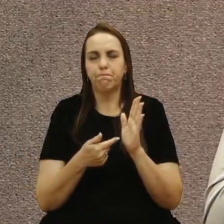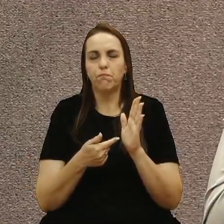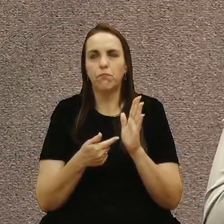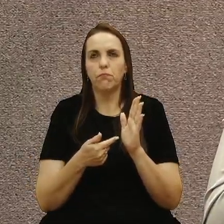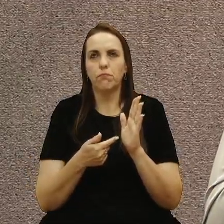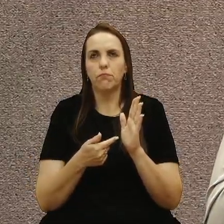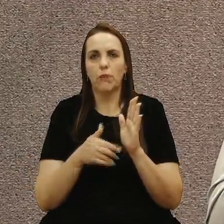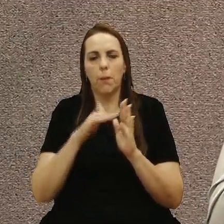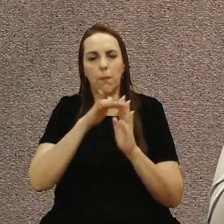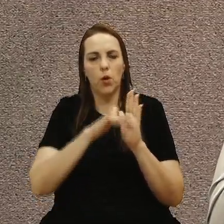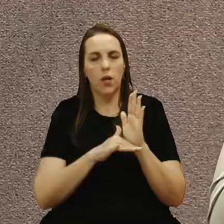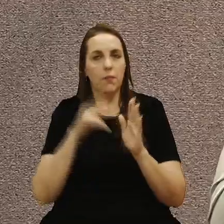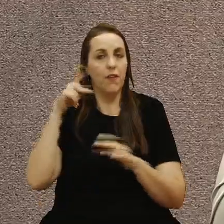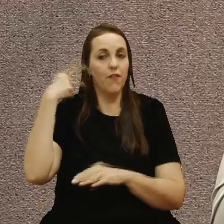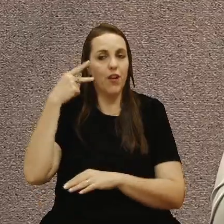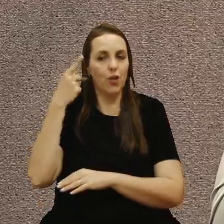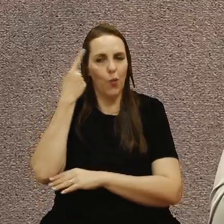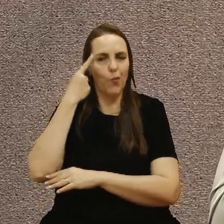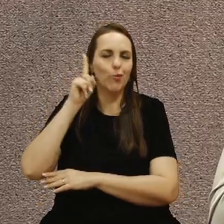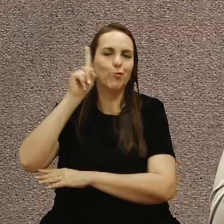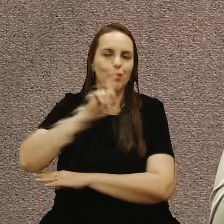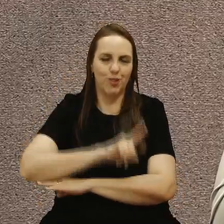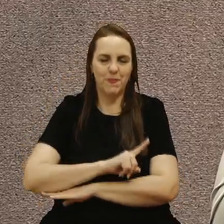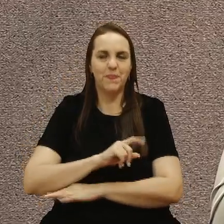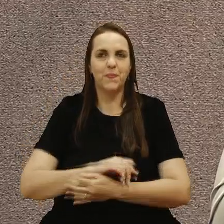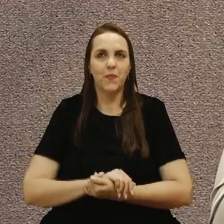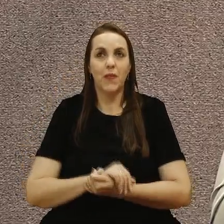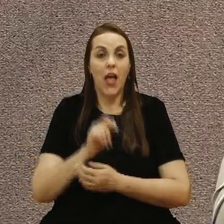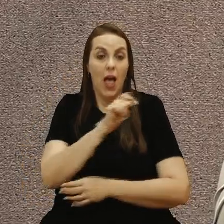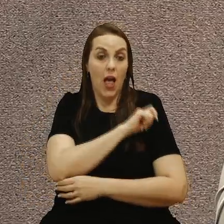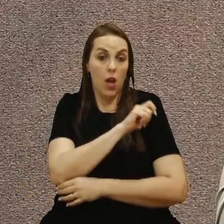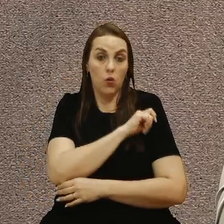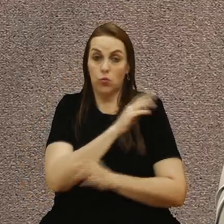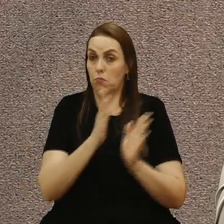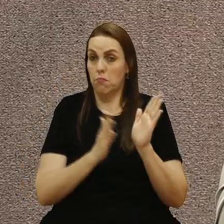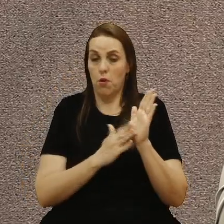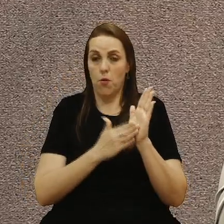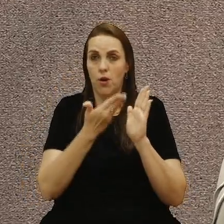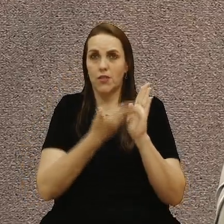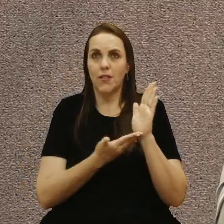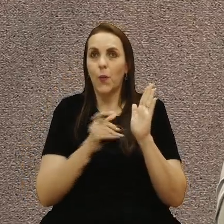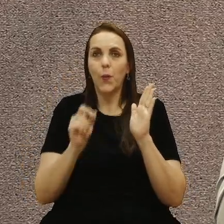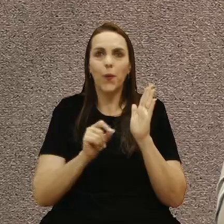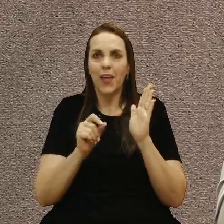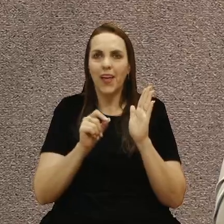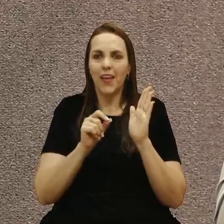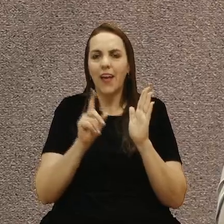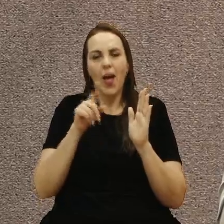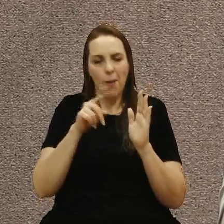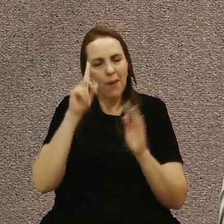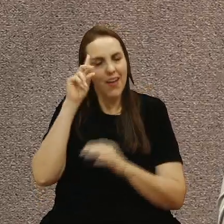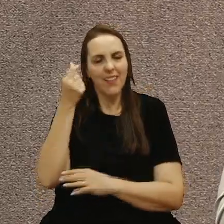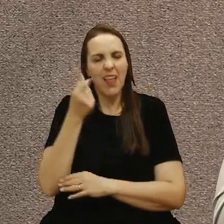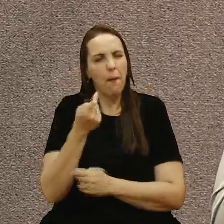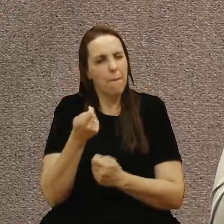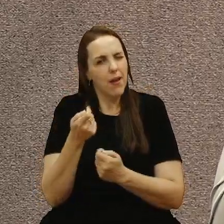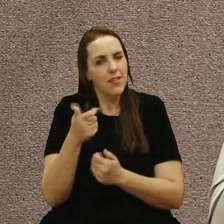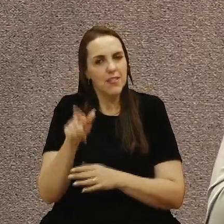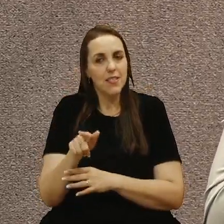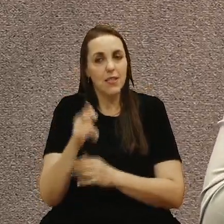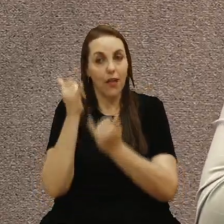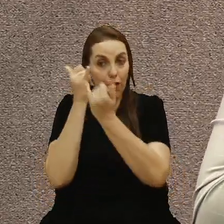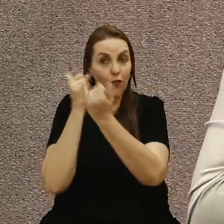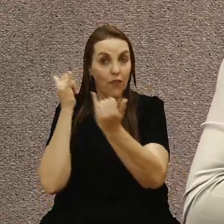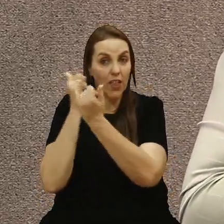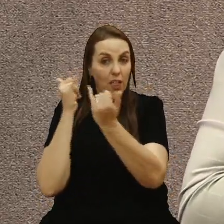do programa do Vereador por um Dia. Uma das pessoas, um dos alunos que propôs era justamente uma ideia como essa, semelhante a essa, da retirada dos cabos